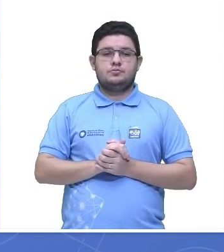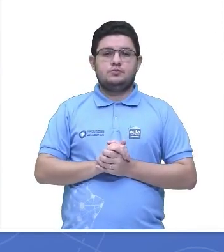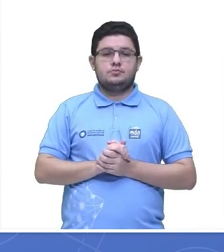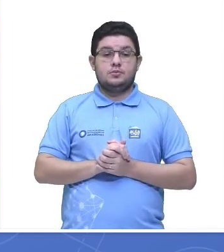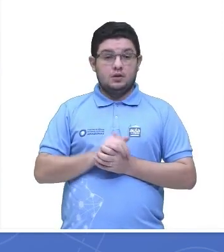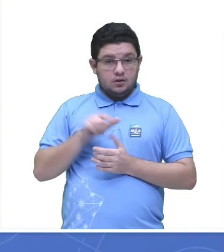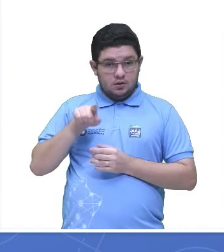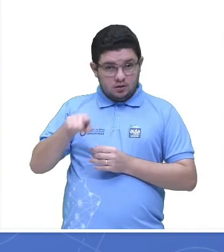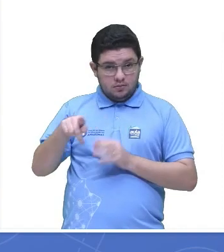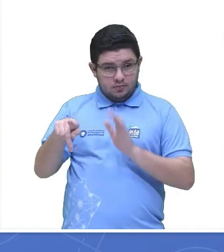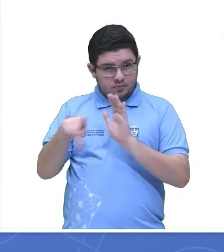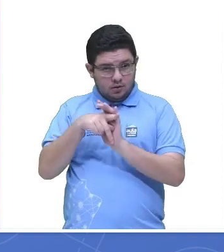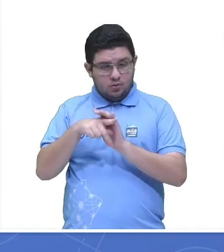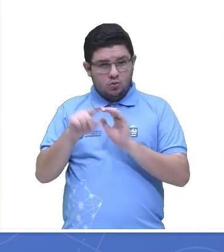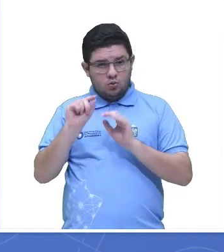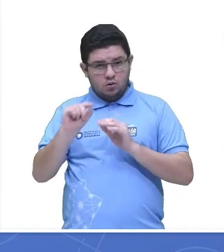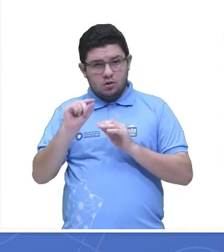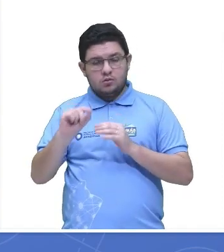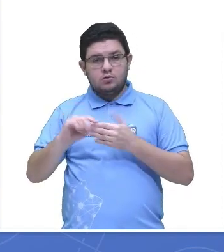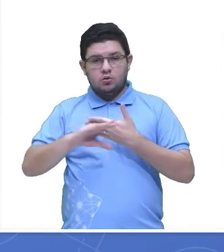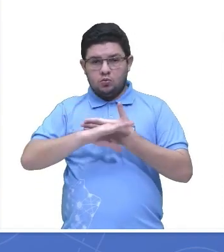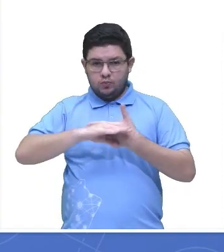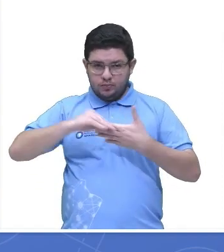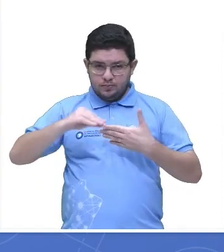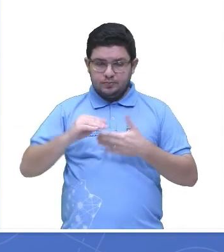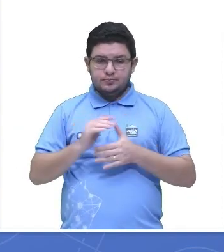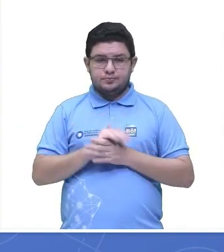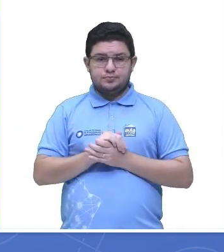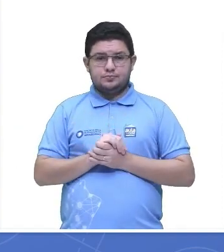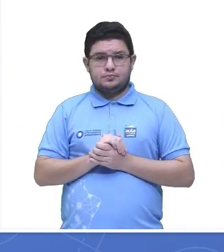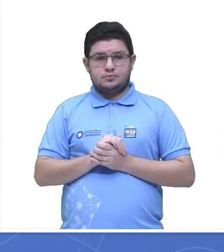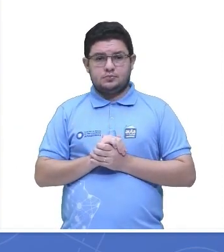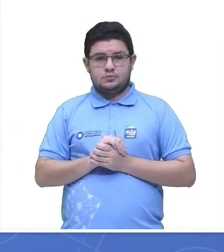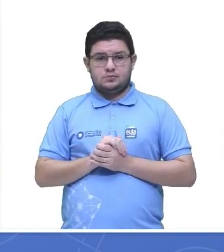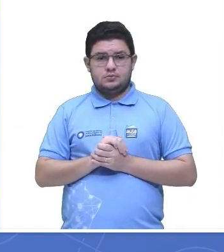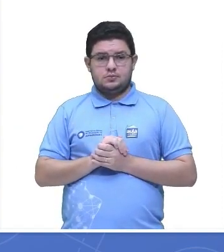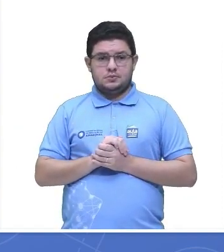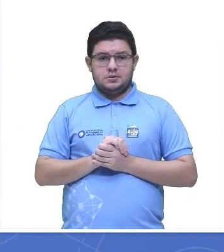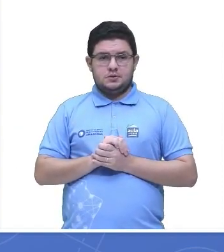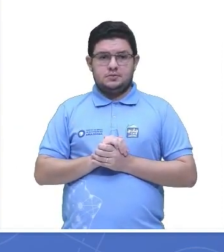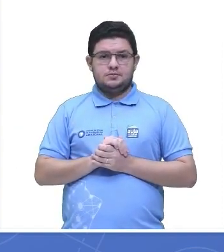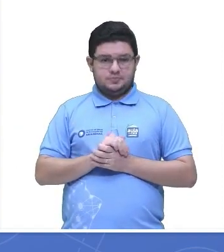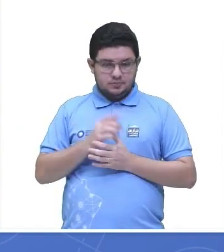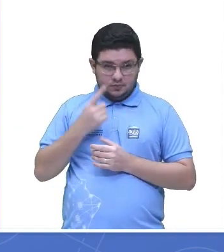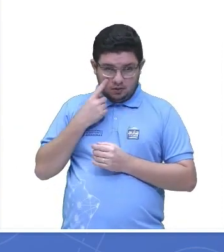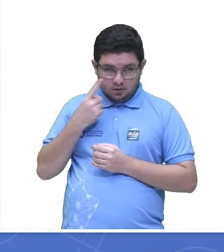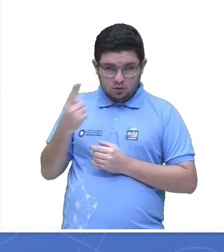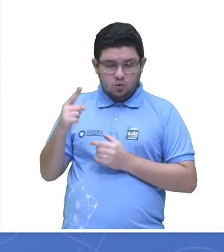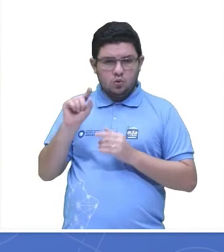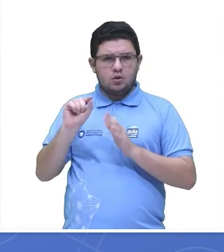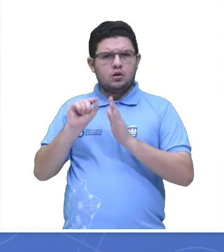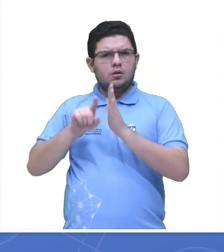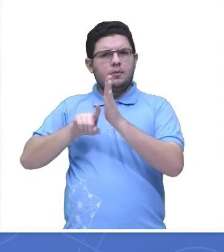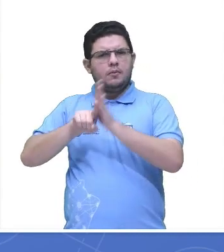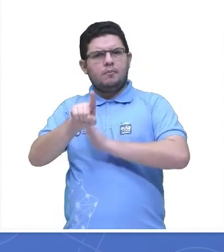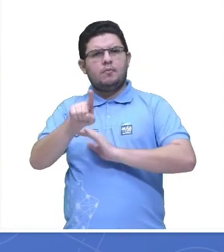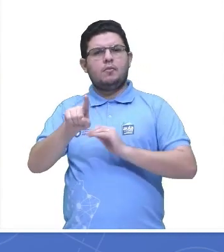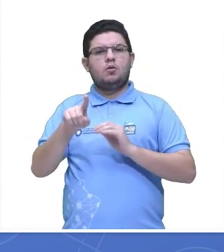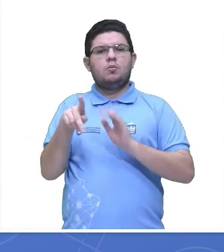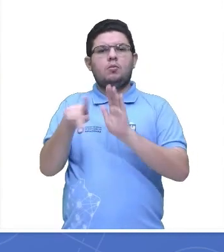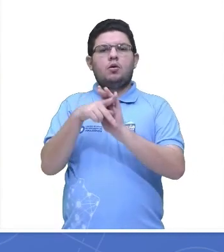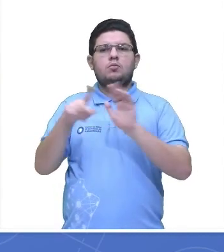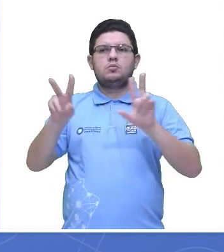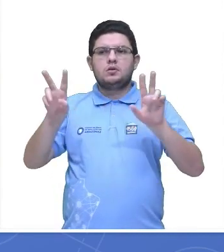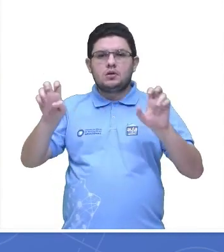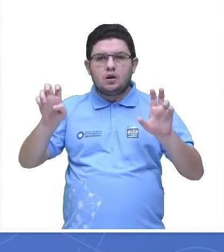aliás, na letra C. Então, gente, essa era uma pergunta que diz respeito a essa estratégia de leitura skimming, uma